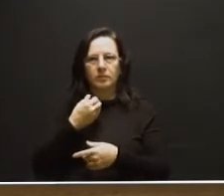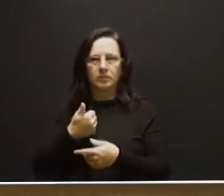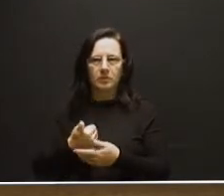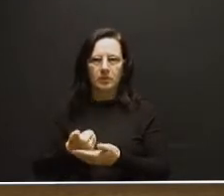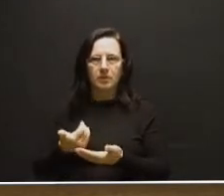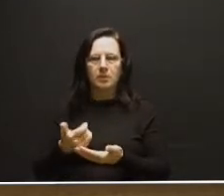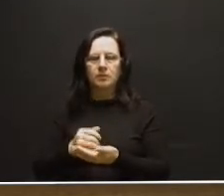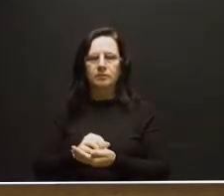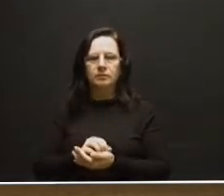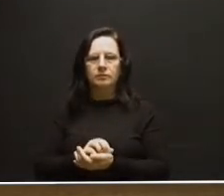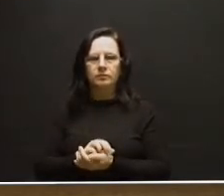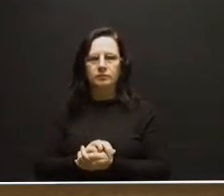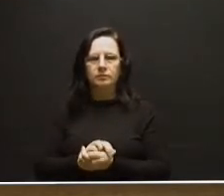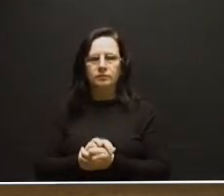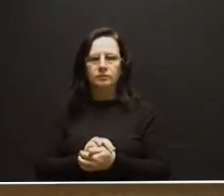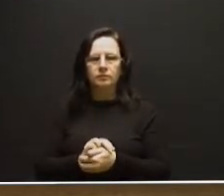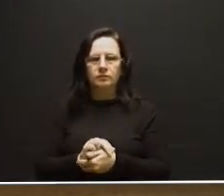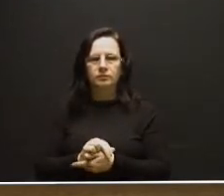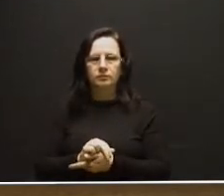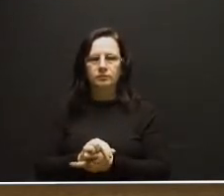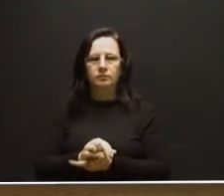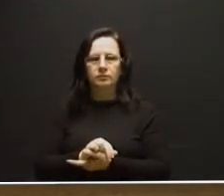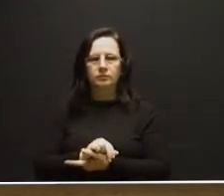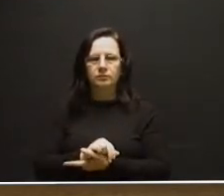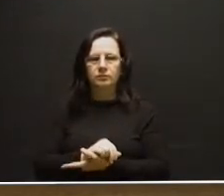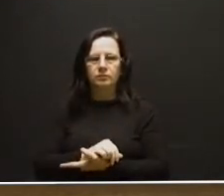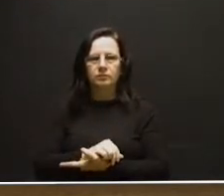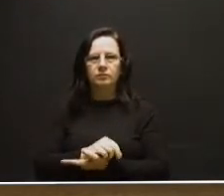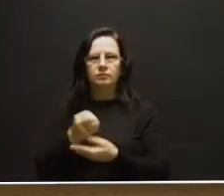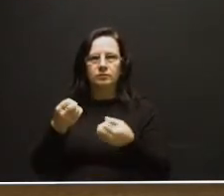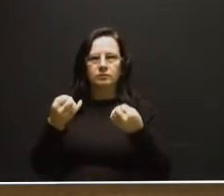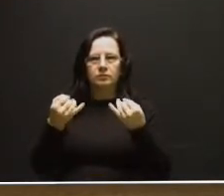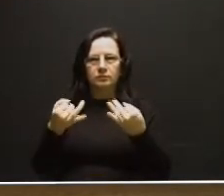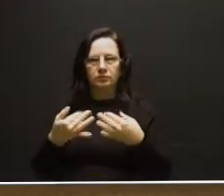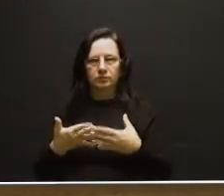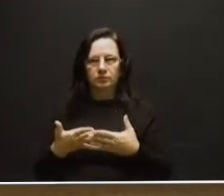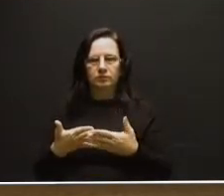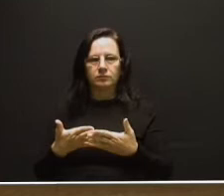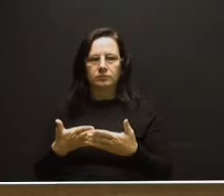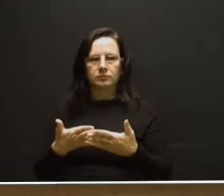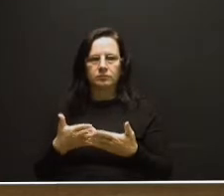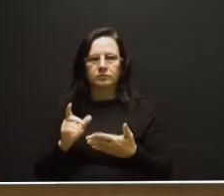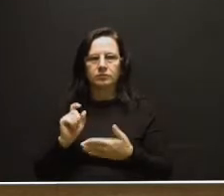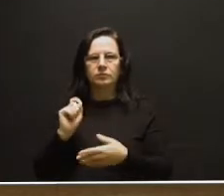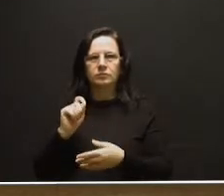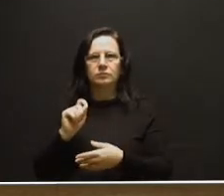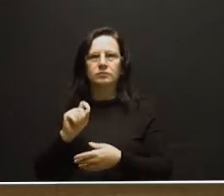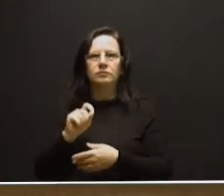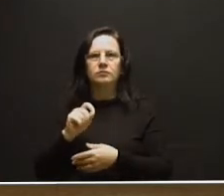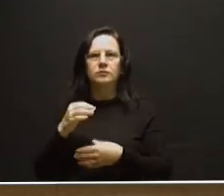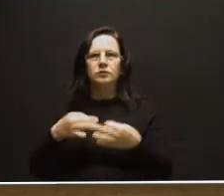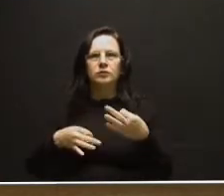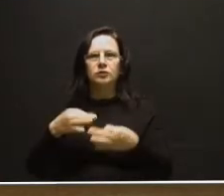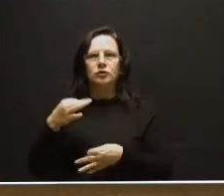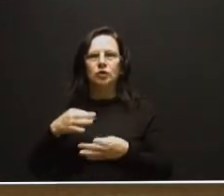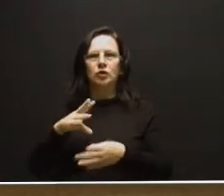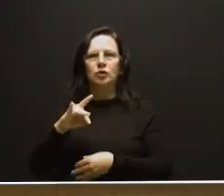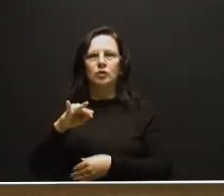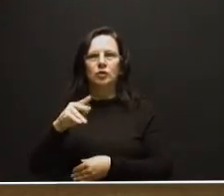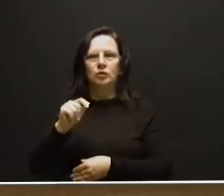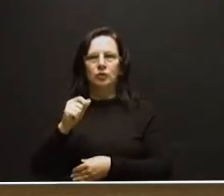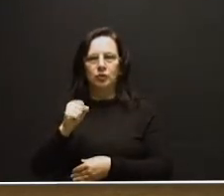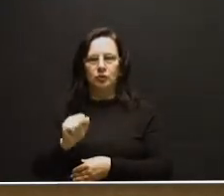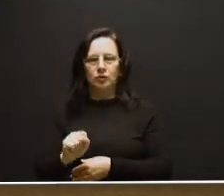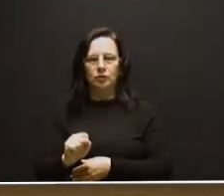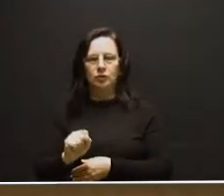foi positivo ele falou pra esclarecer ipo e pegou apontou o que o tribunal de contas ponto um